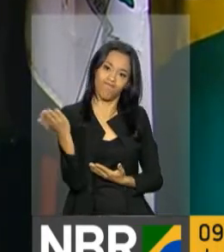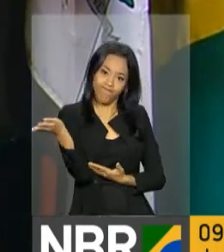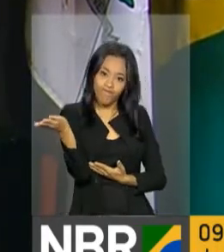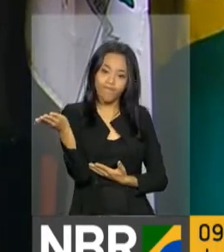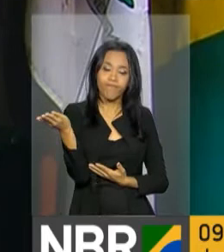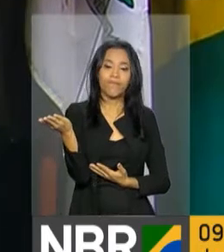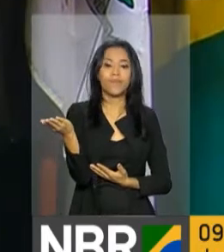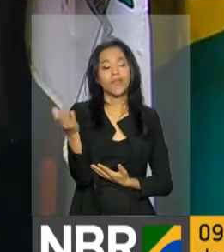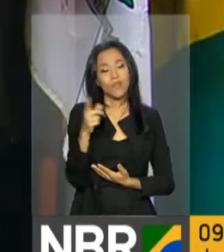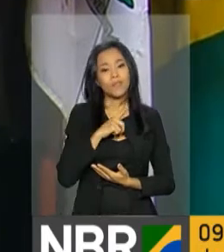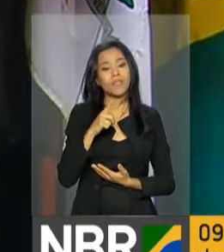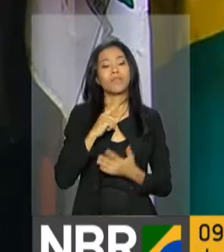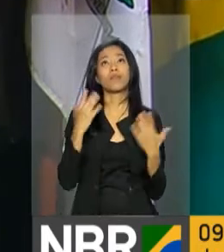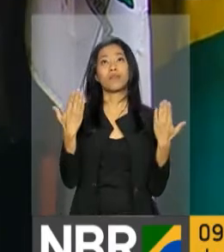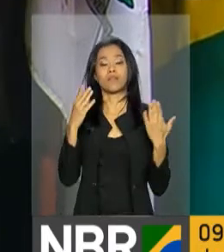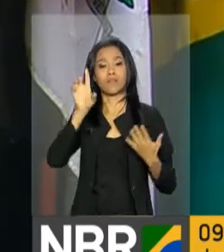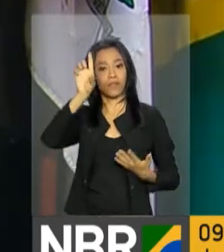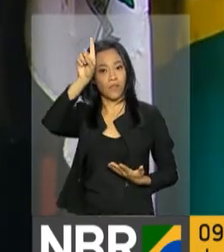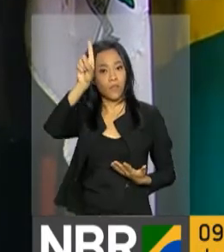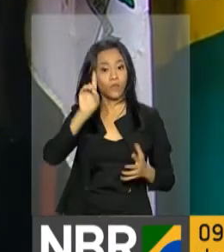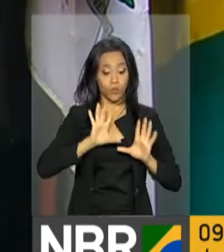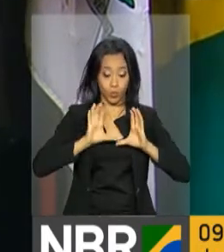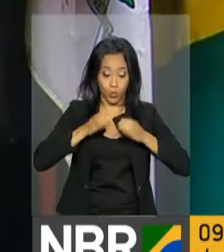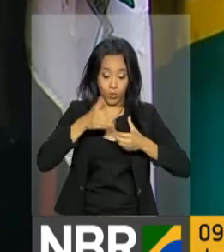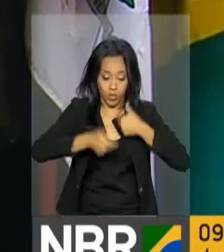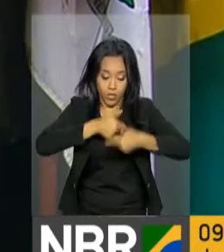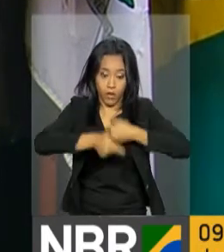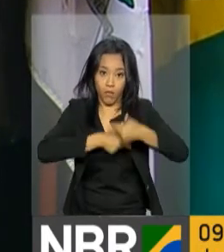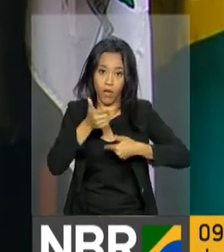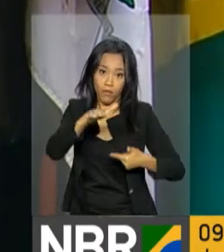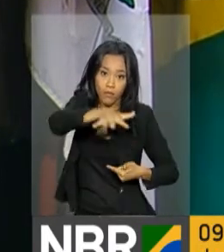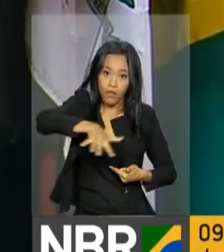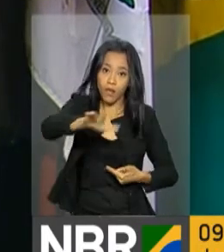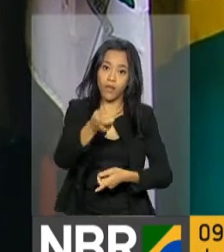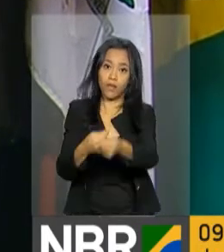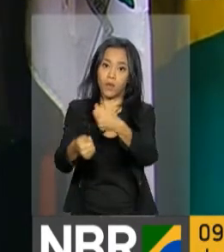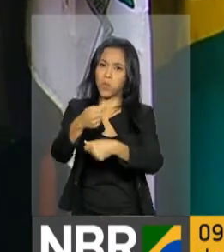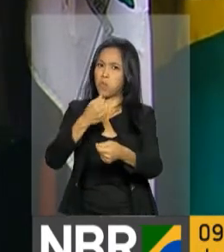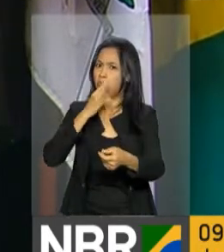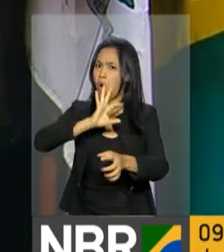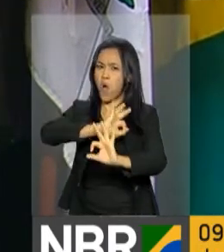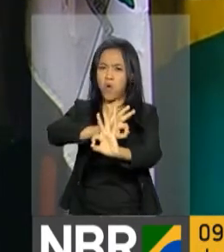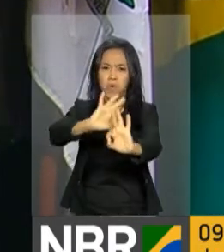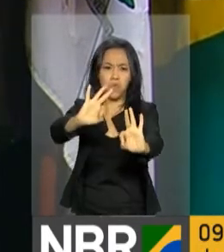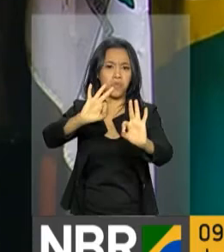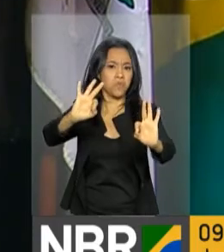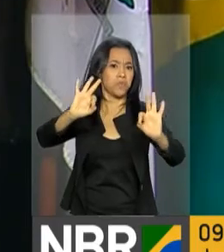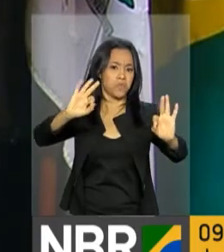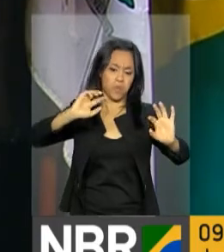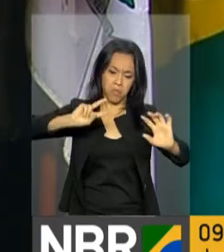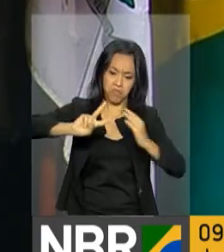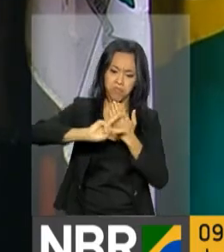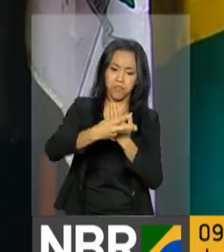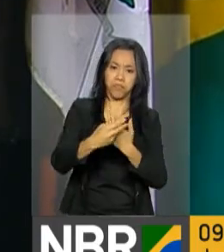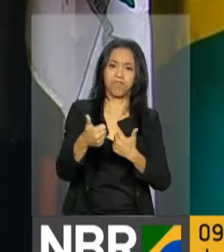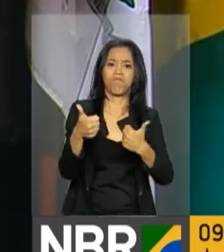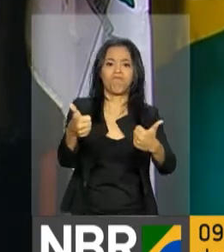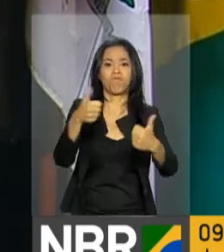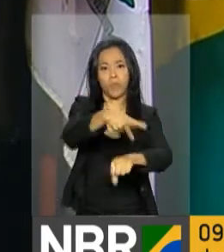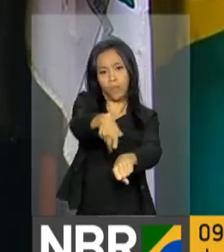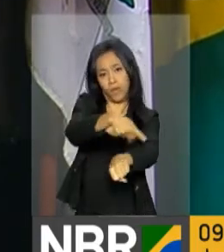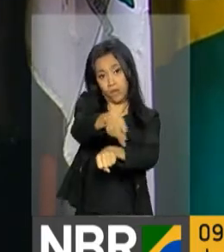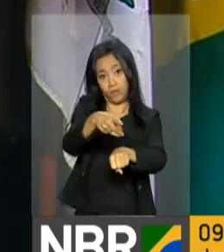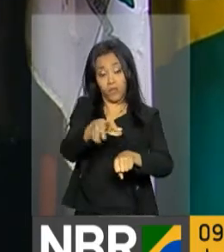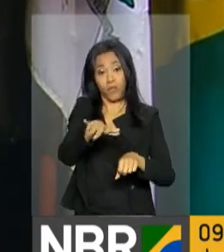graças a deus uma equipe na área econômica que produziu os melhores resultados para o país sobre mais ao